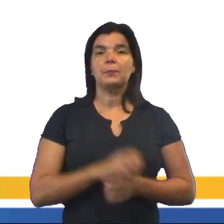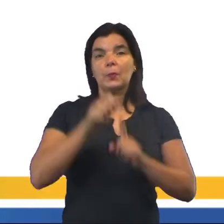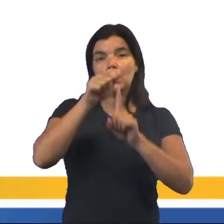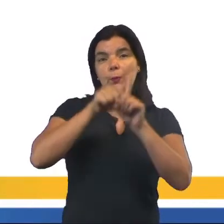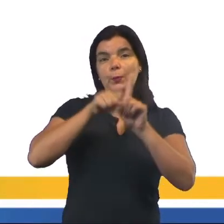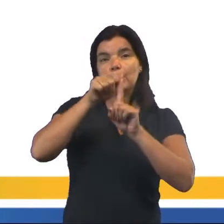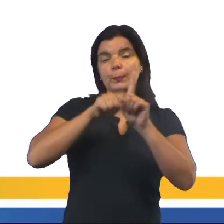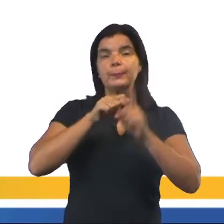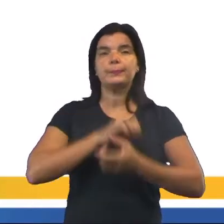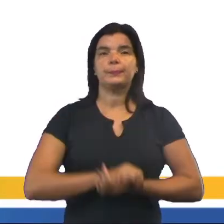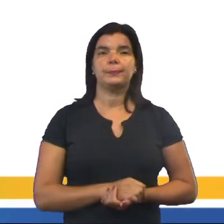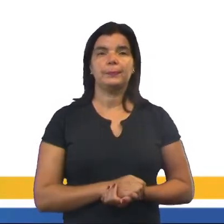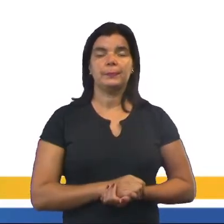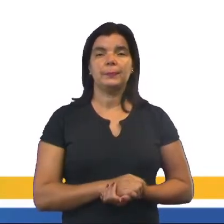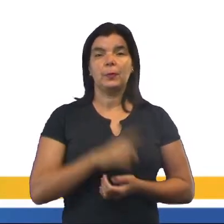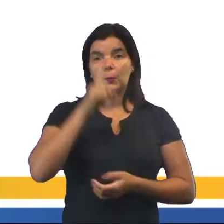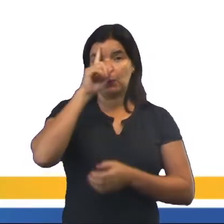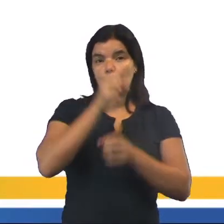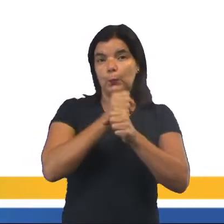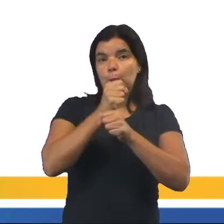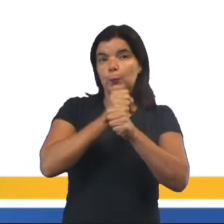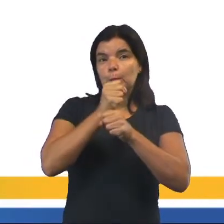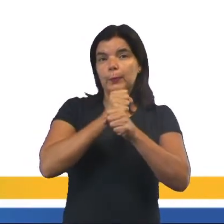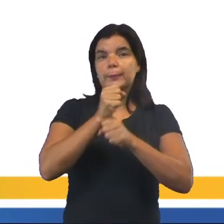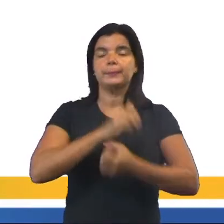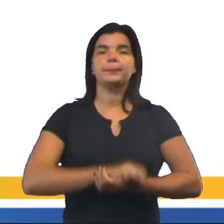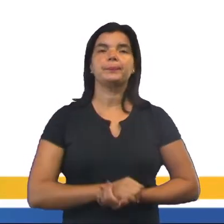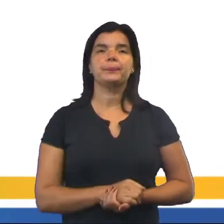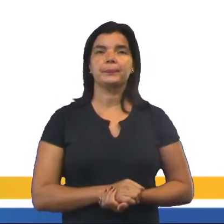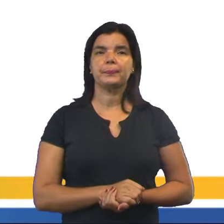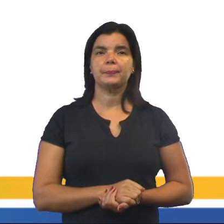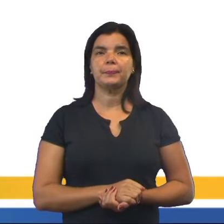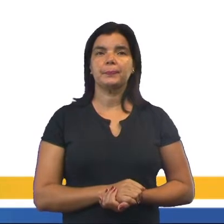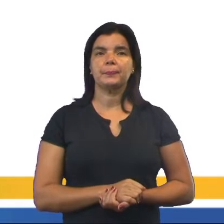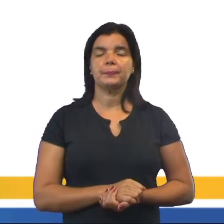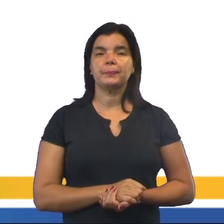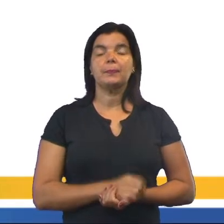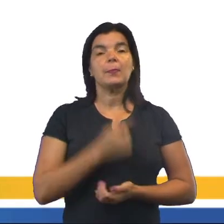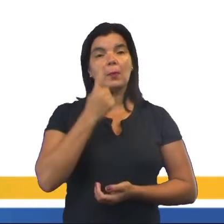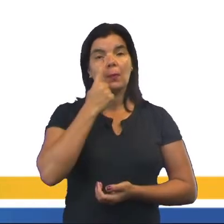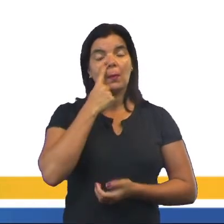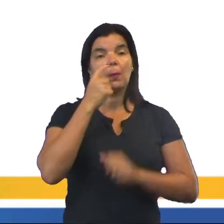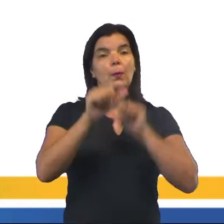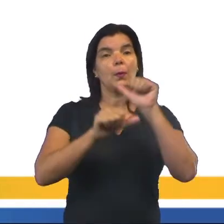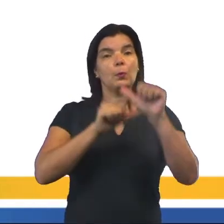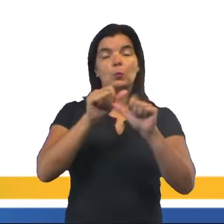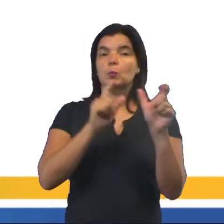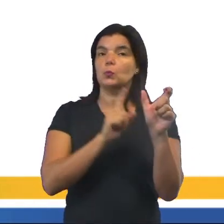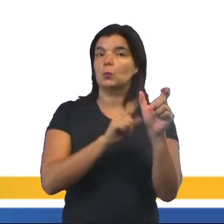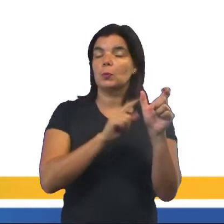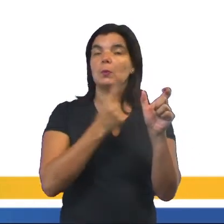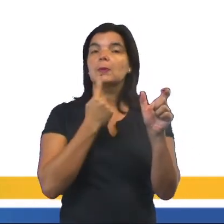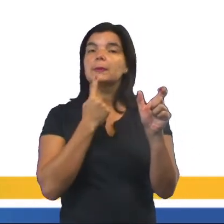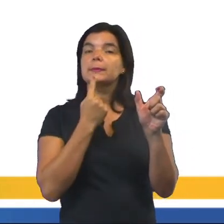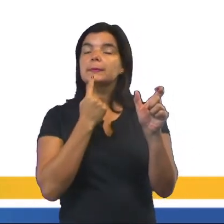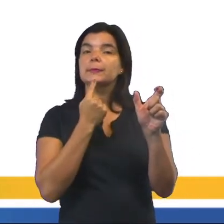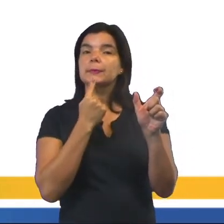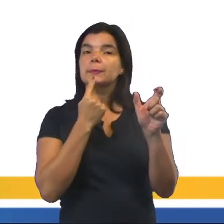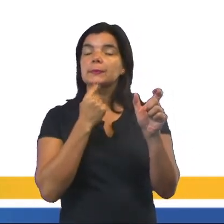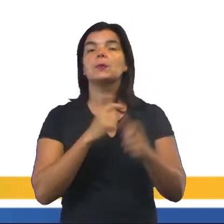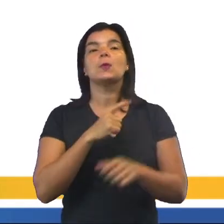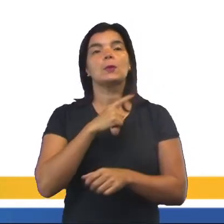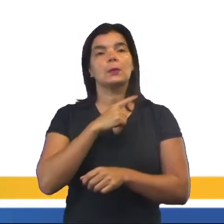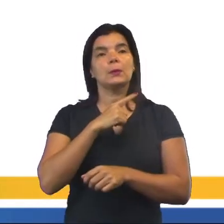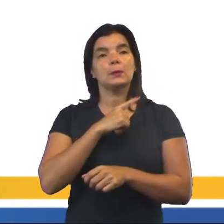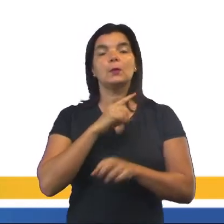todo mês; every year, todo ano. Observem que, mudando apenas as palavras vermelhas,